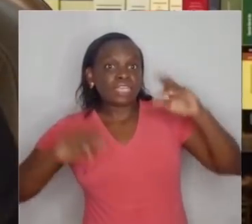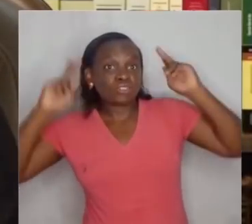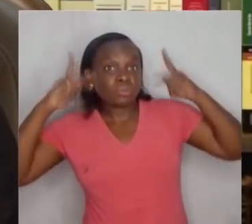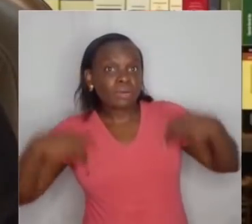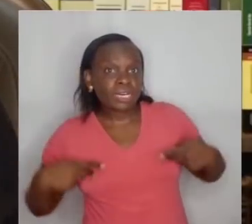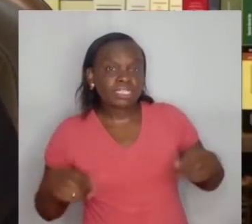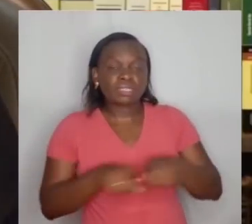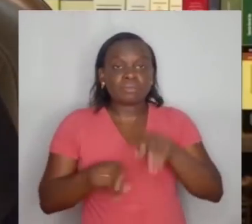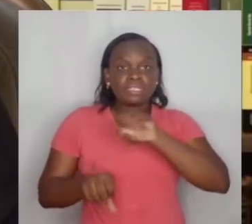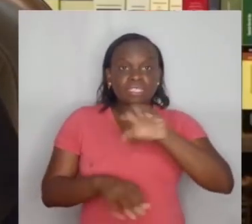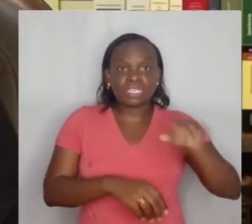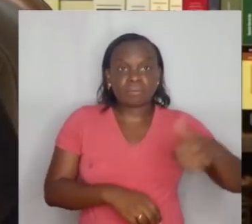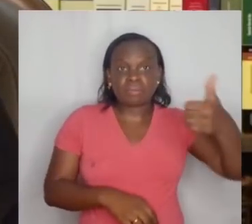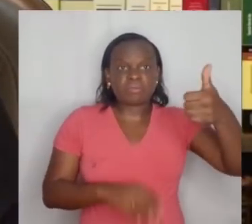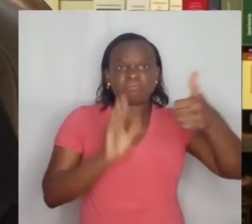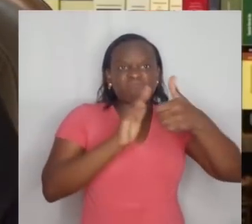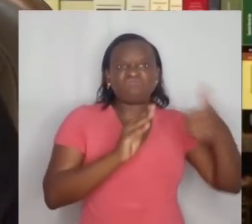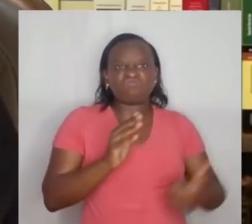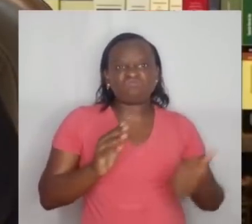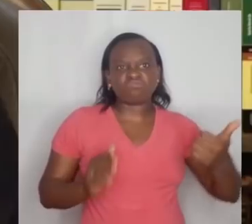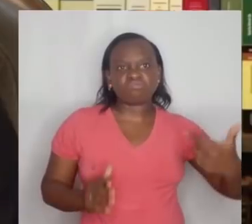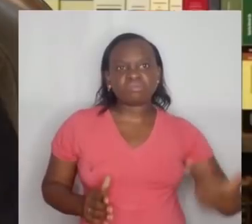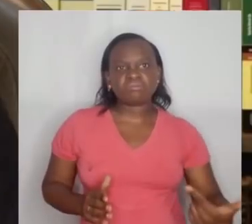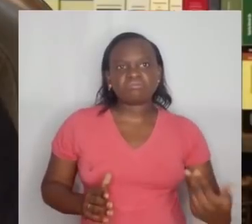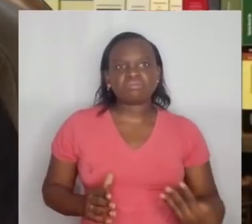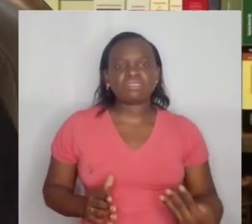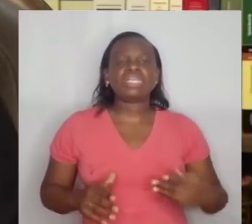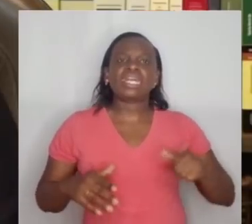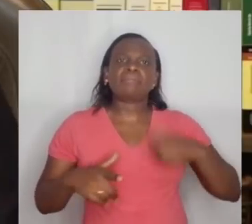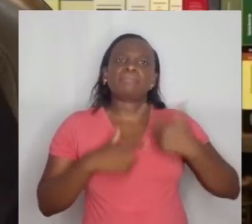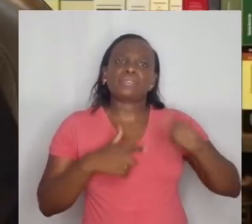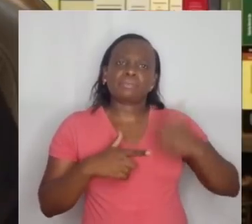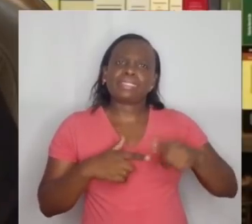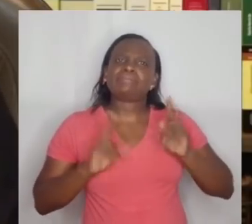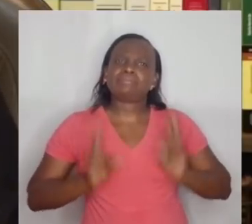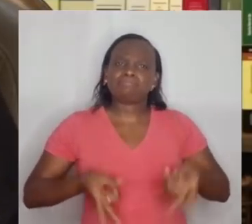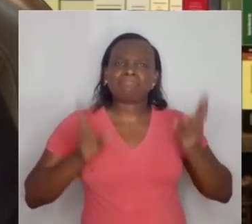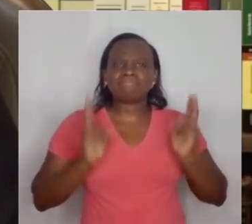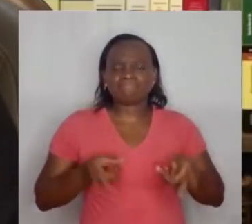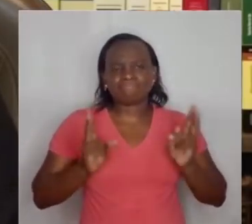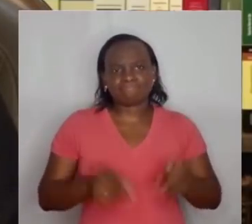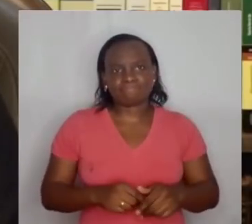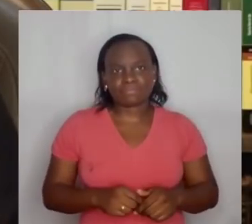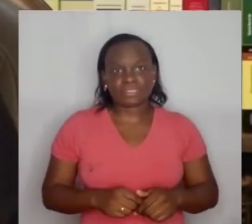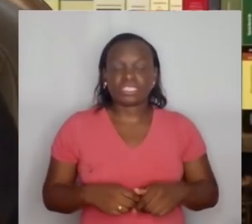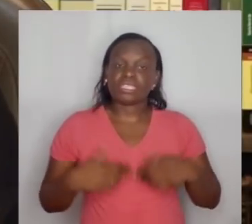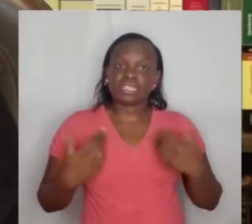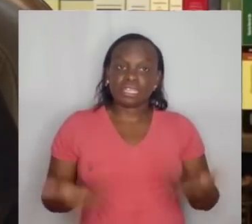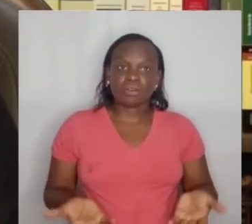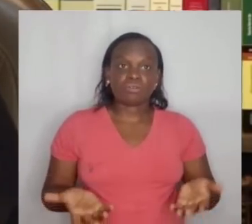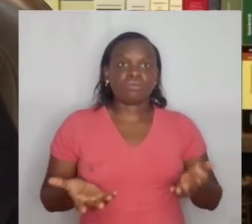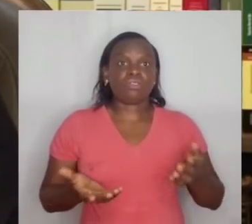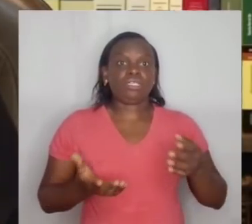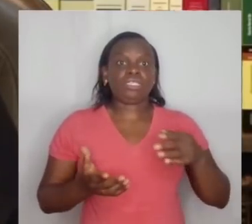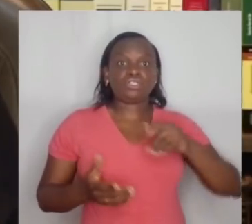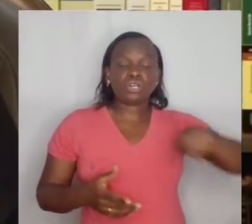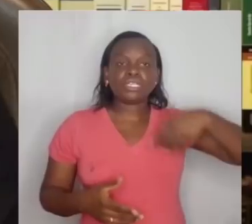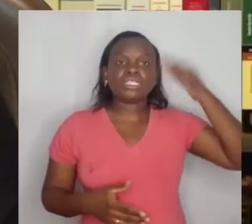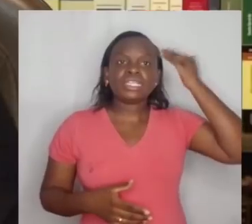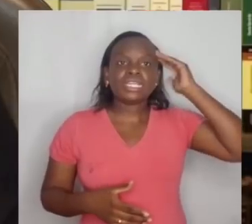ciências humanas e da educação tem sido para nós um problema persistente. E nesse